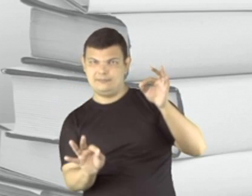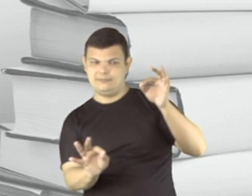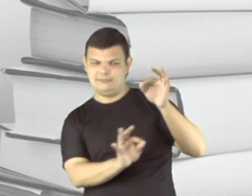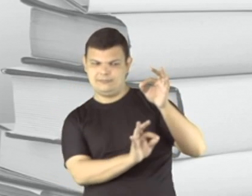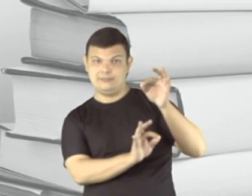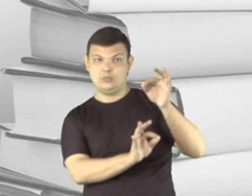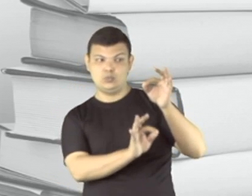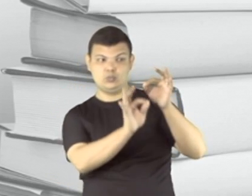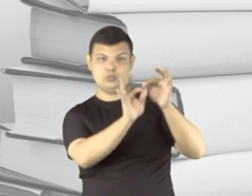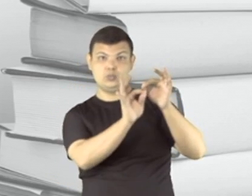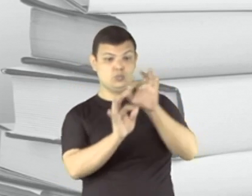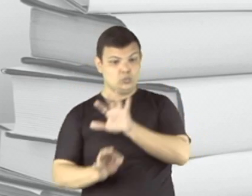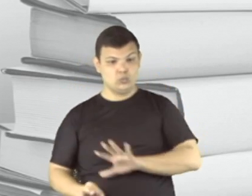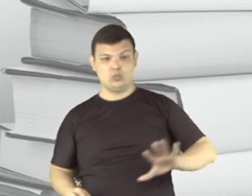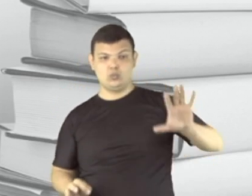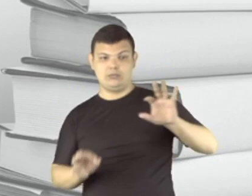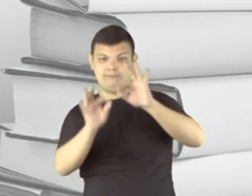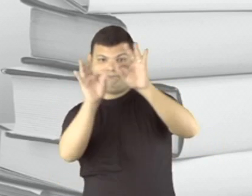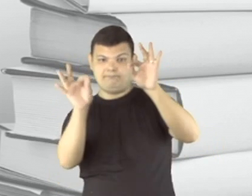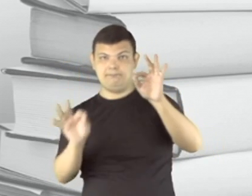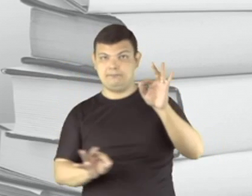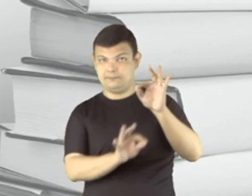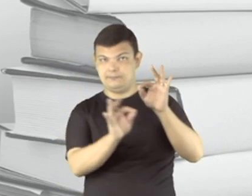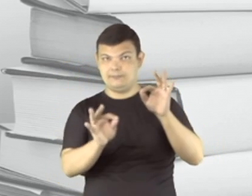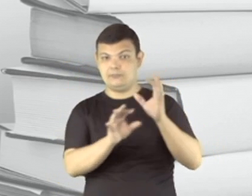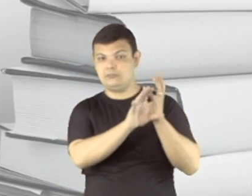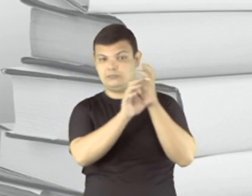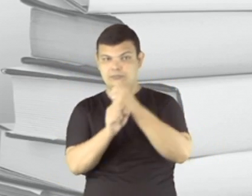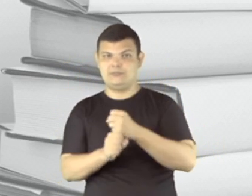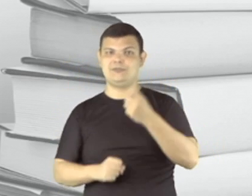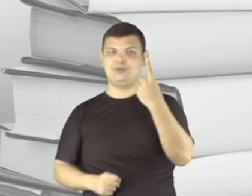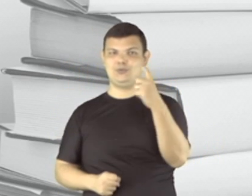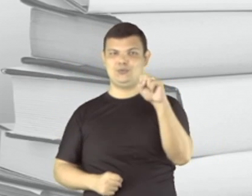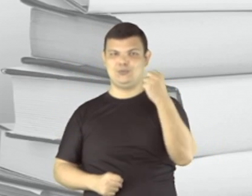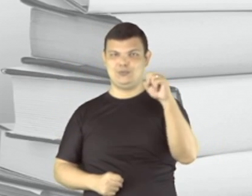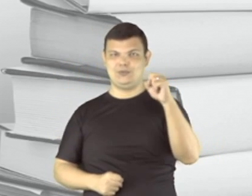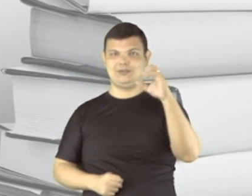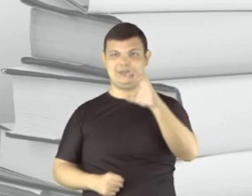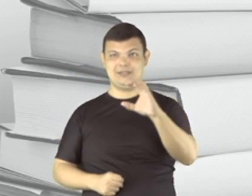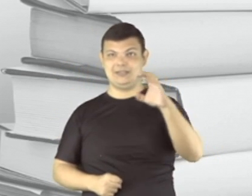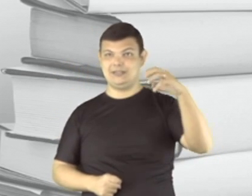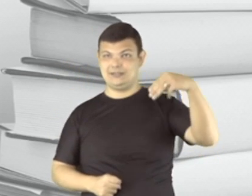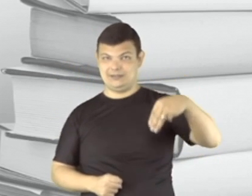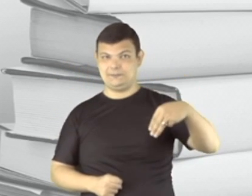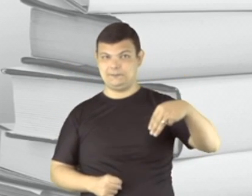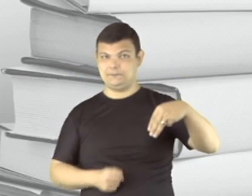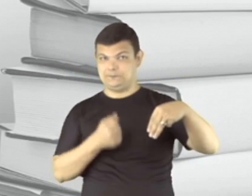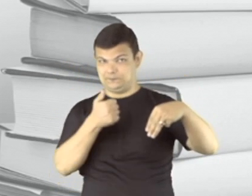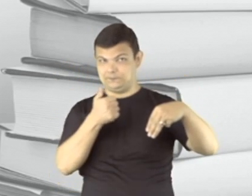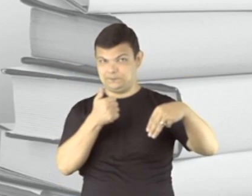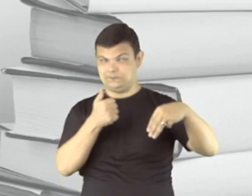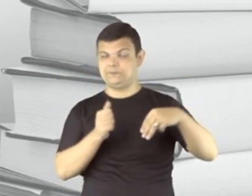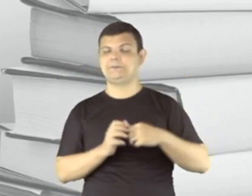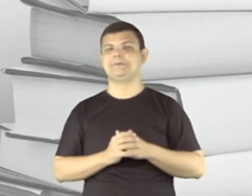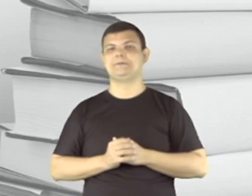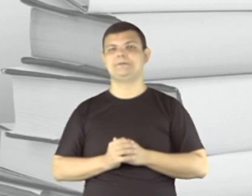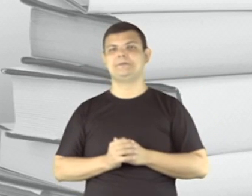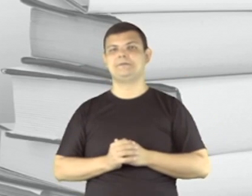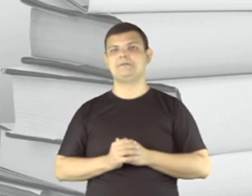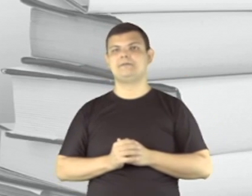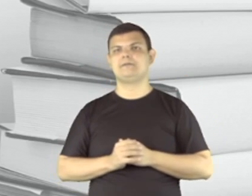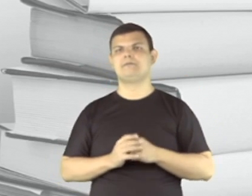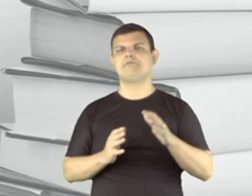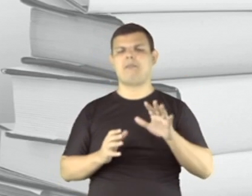aqui tem 18 centímetros. Aqui eu estou trabalhando já com centímetros. 18 centímetros.